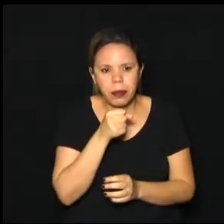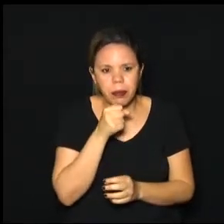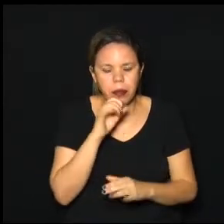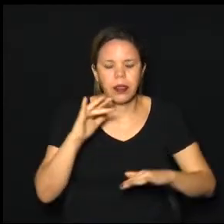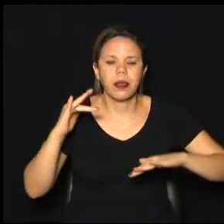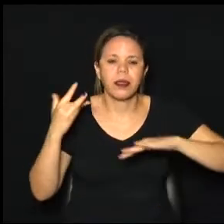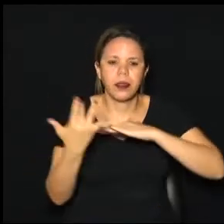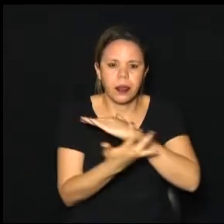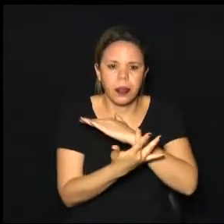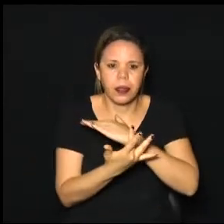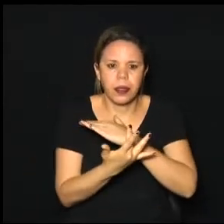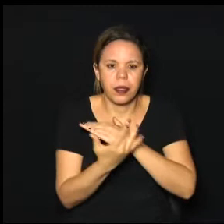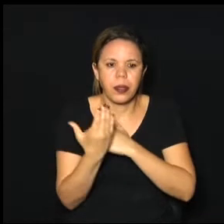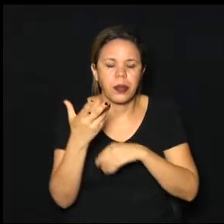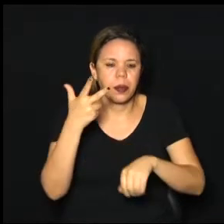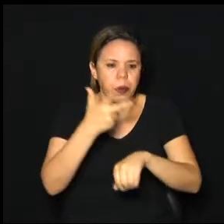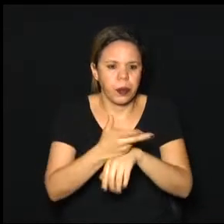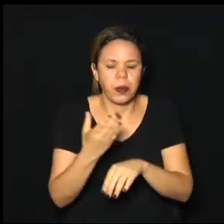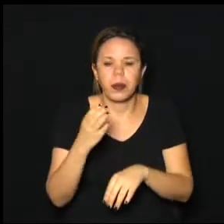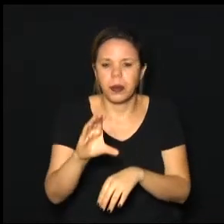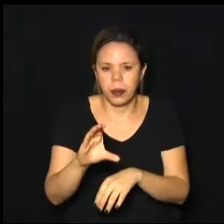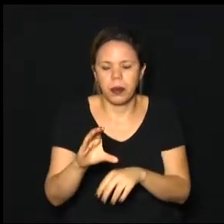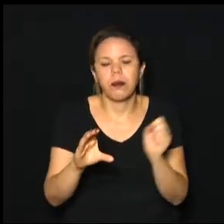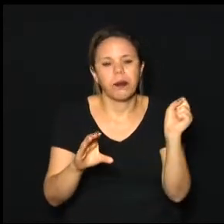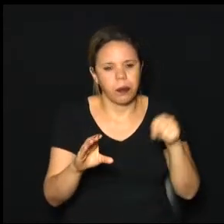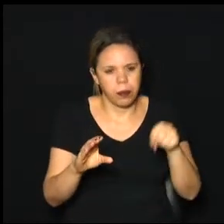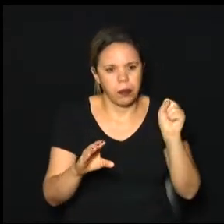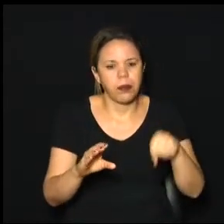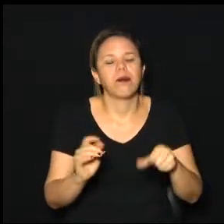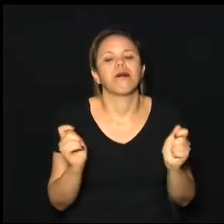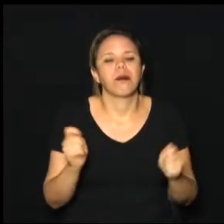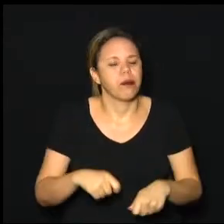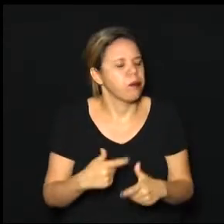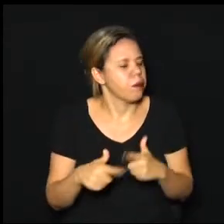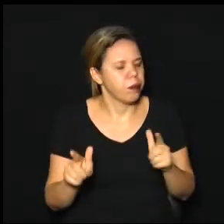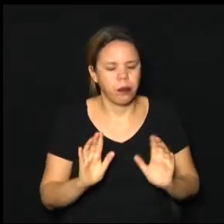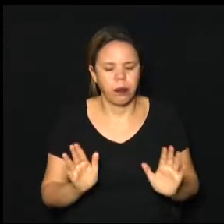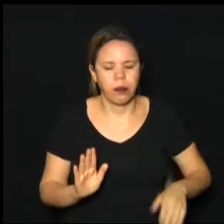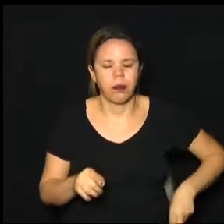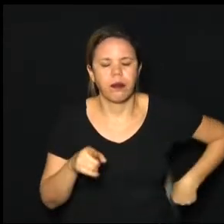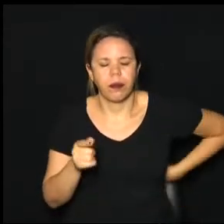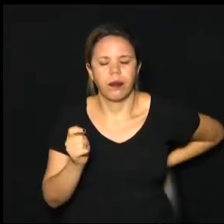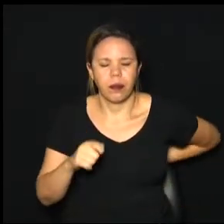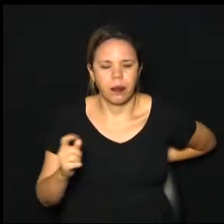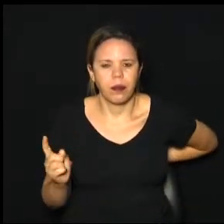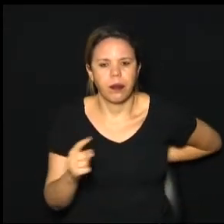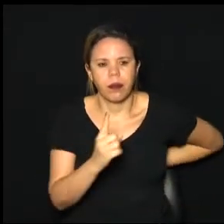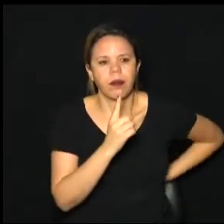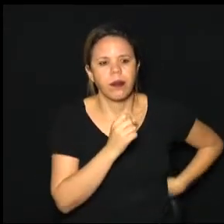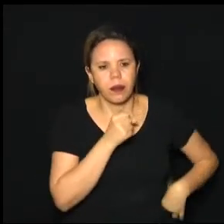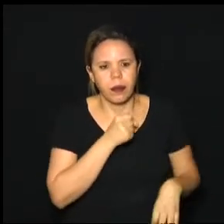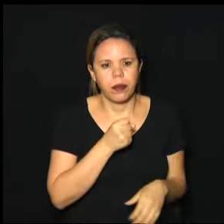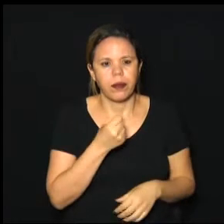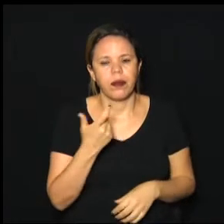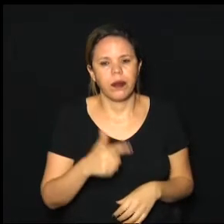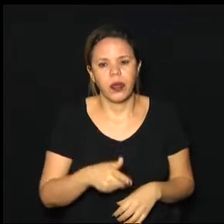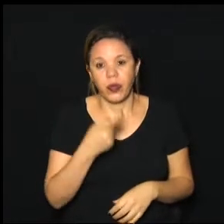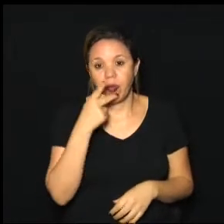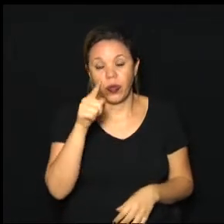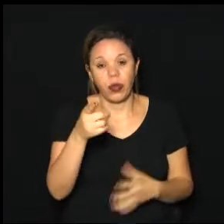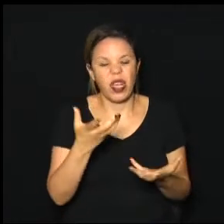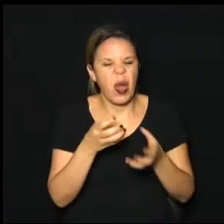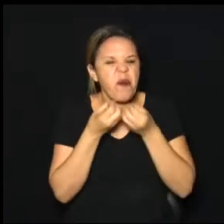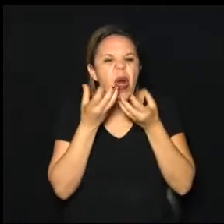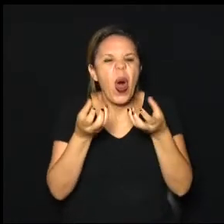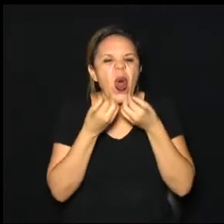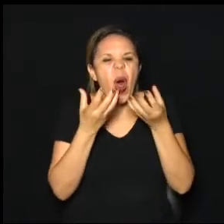redes sociais, colocar um vídeo? Pode, não tem problema nenhum. Você pode ir lá nessa entrevista, de novo, fala o que você quer, fala